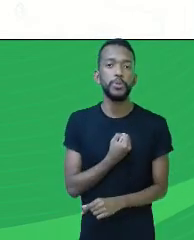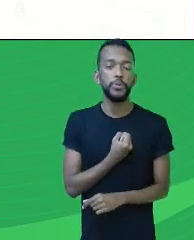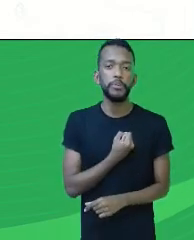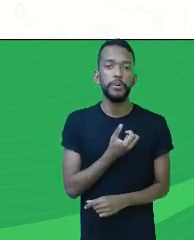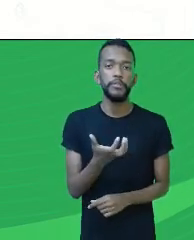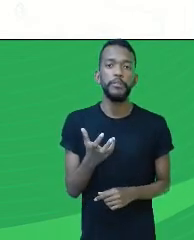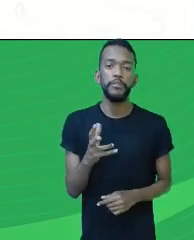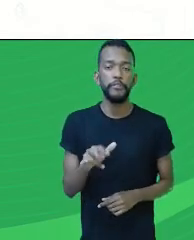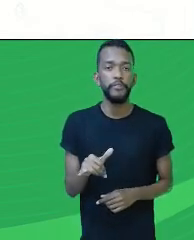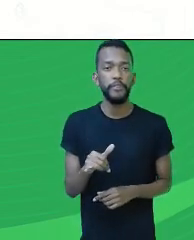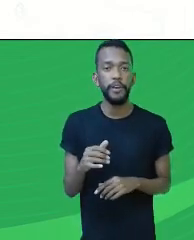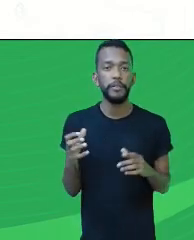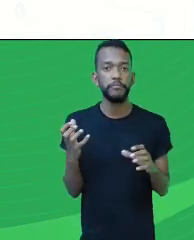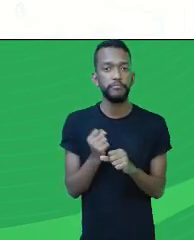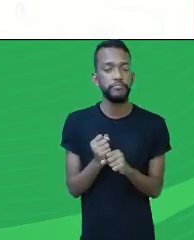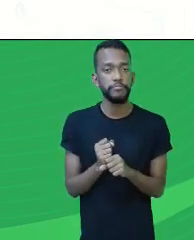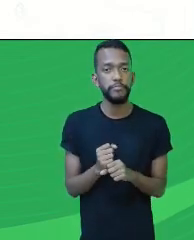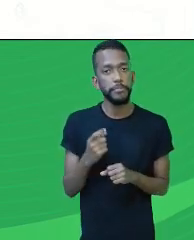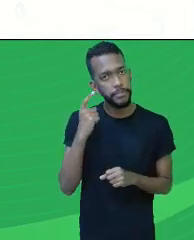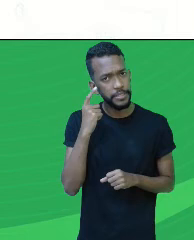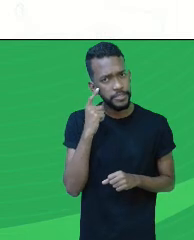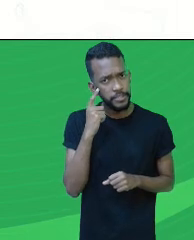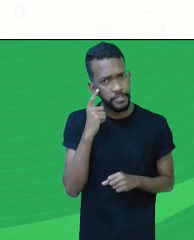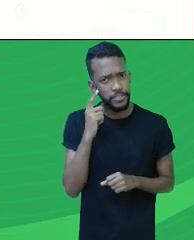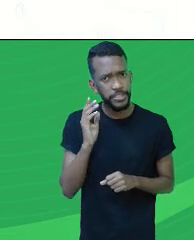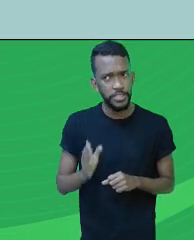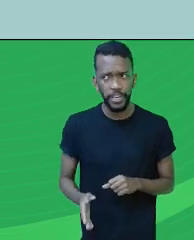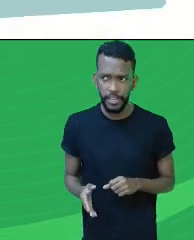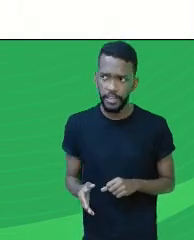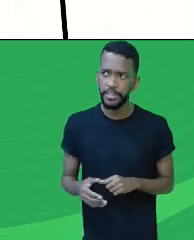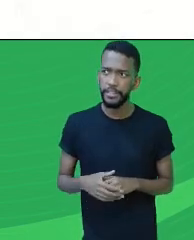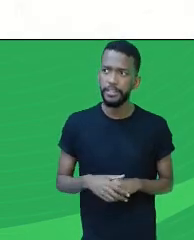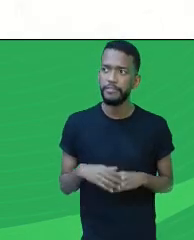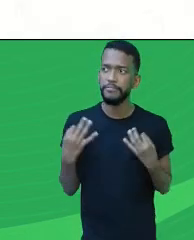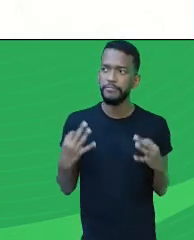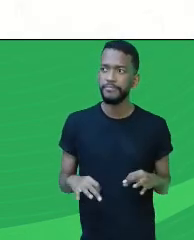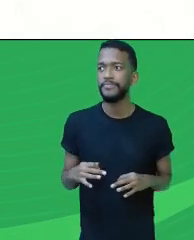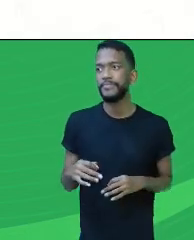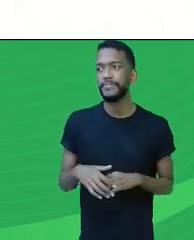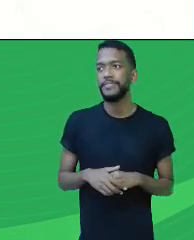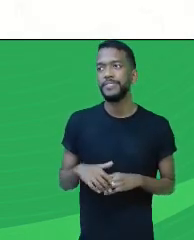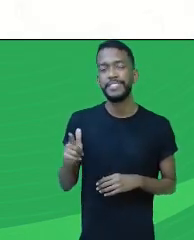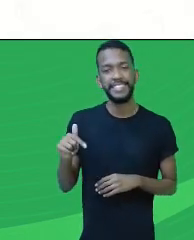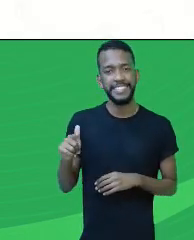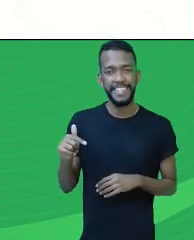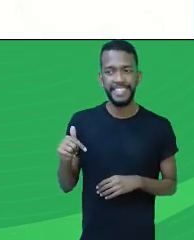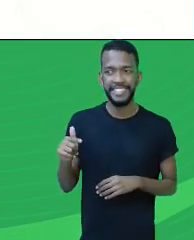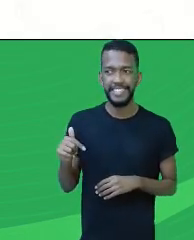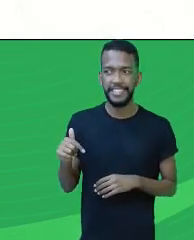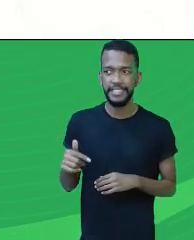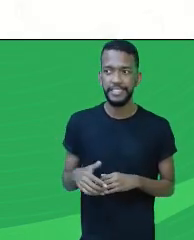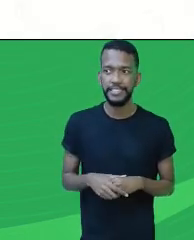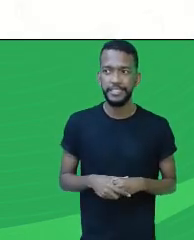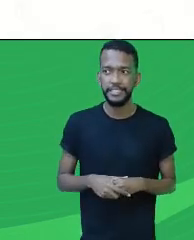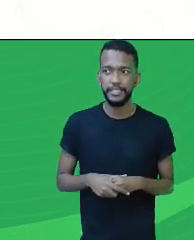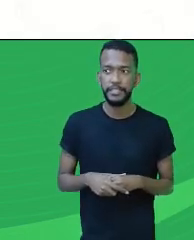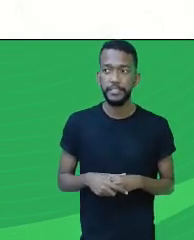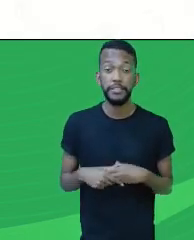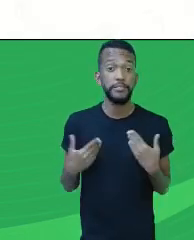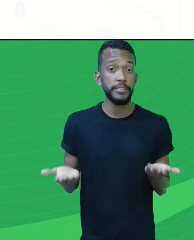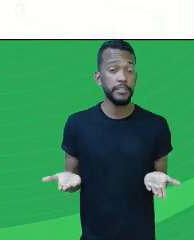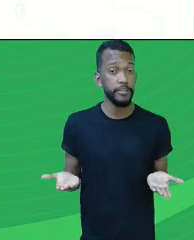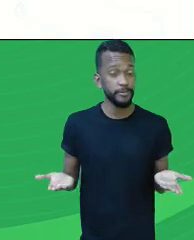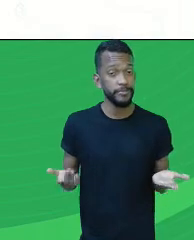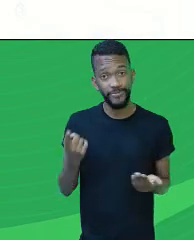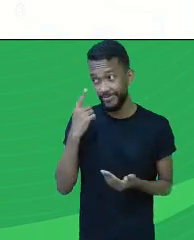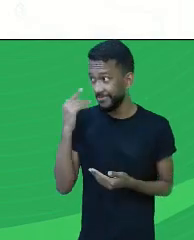vai montar? Pensou? Confere aí para ver se você acertou. O número 17.